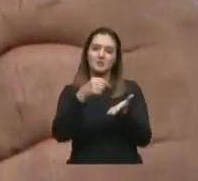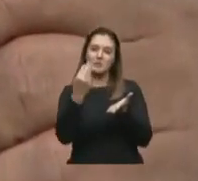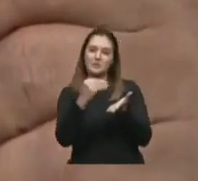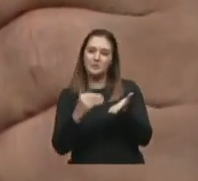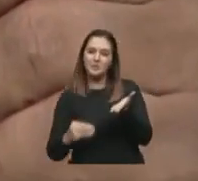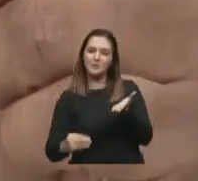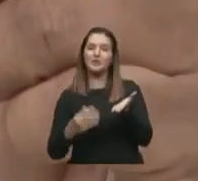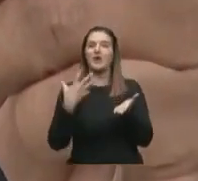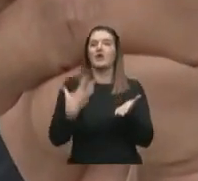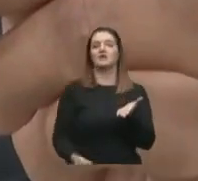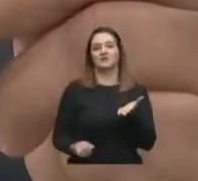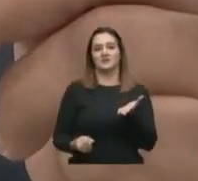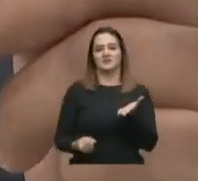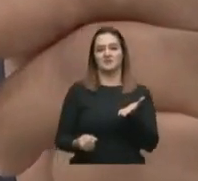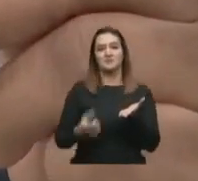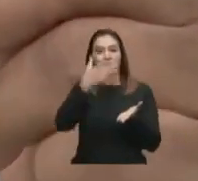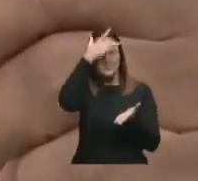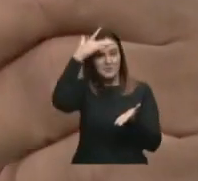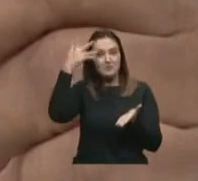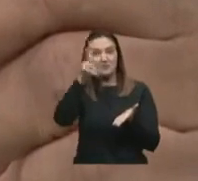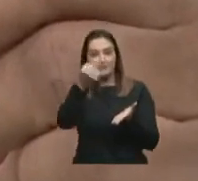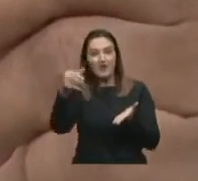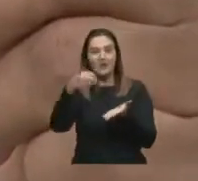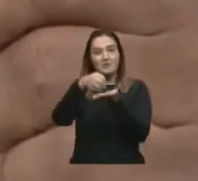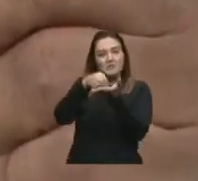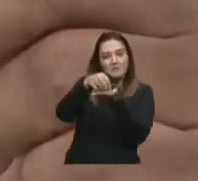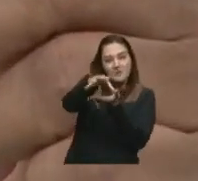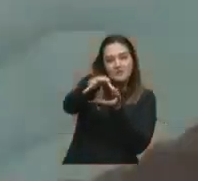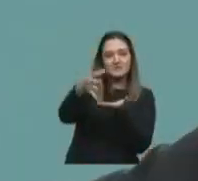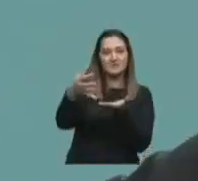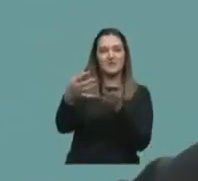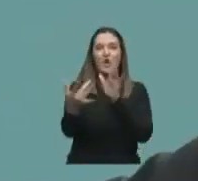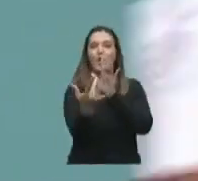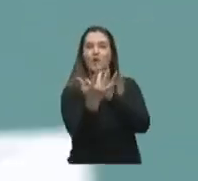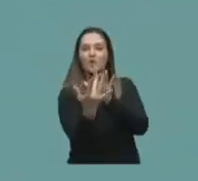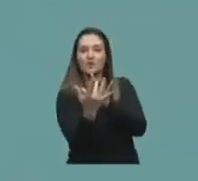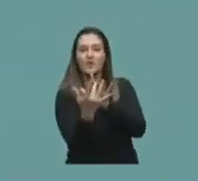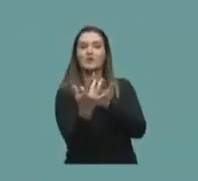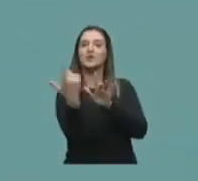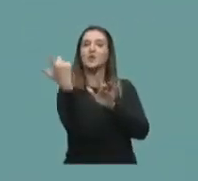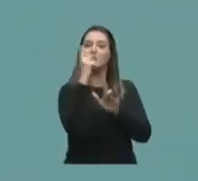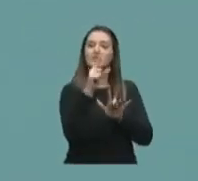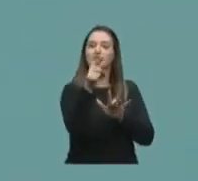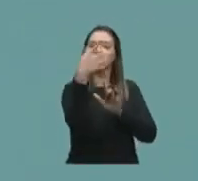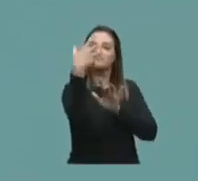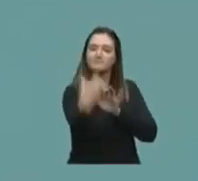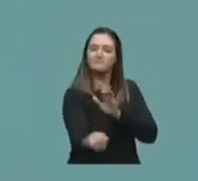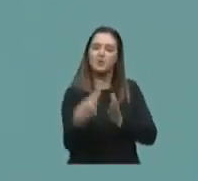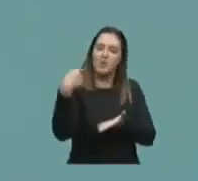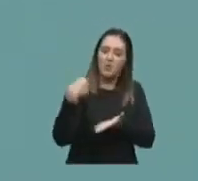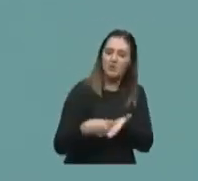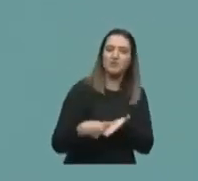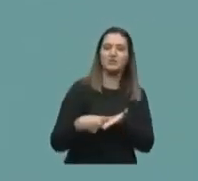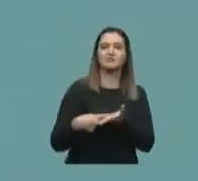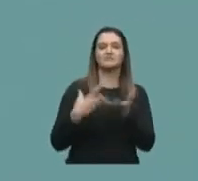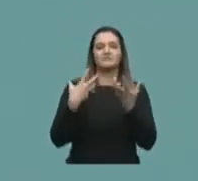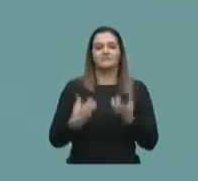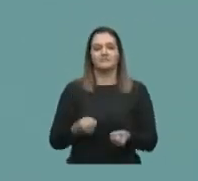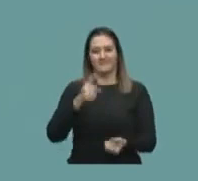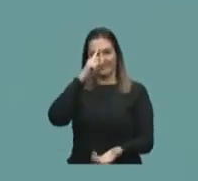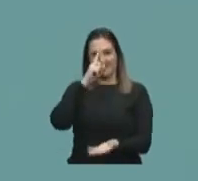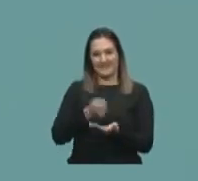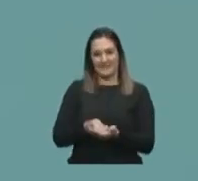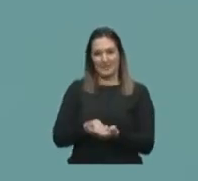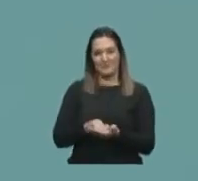ligar para você. Alguém vai fazer contato com você. Para que você confirme essa decisão ao lado de Jesus. Uma pergunta